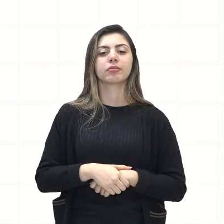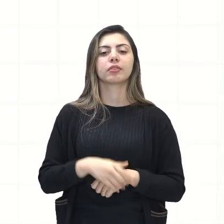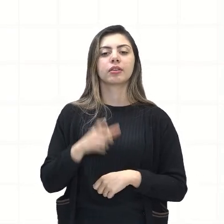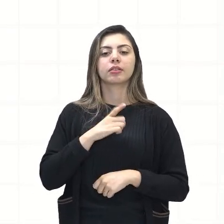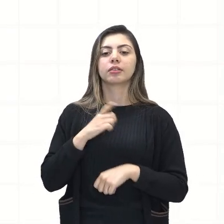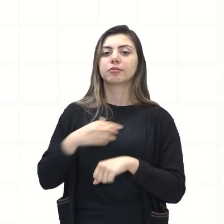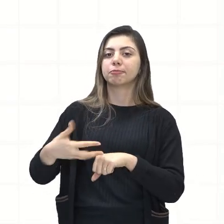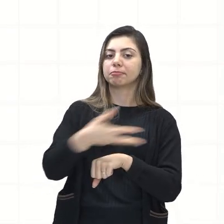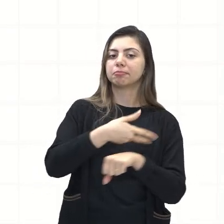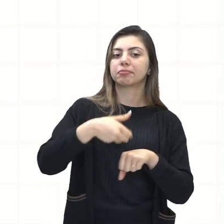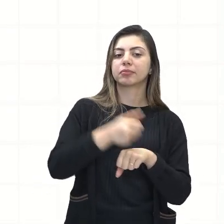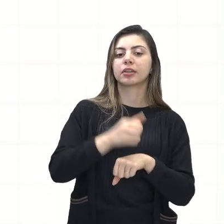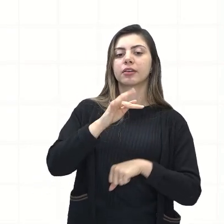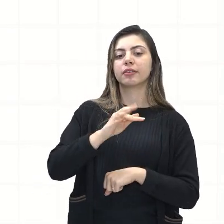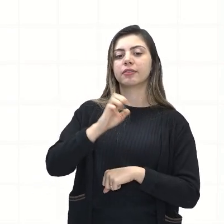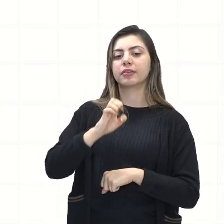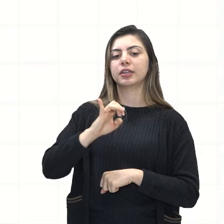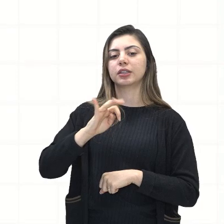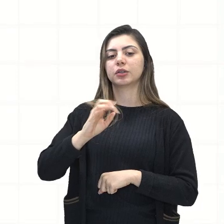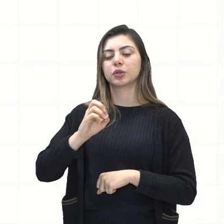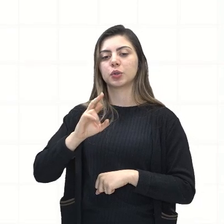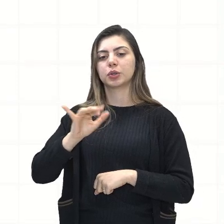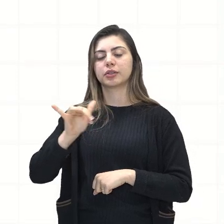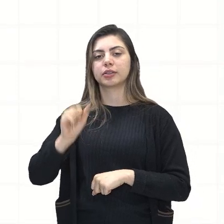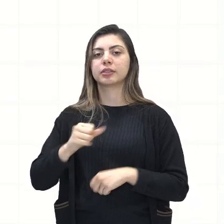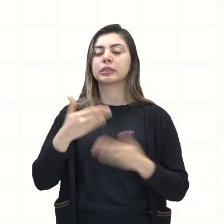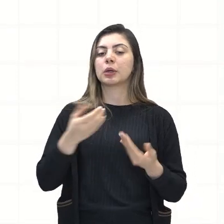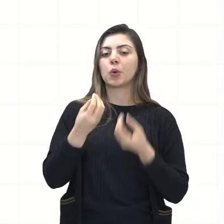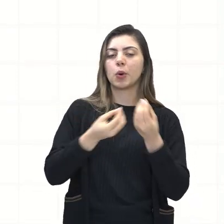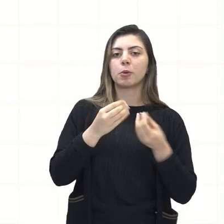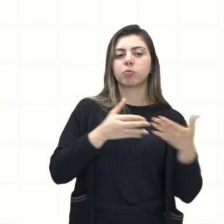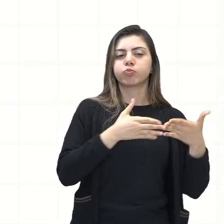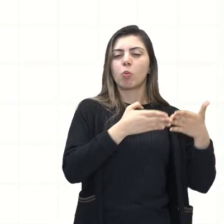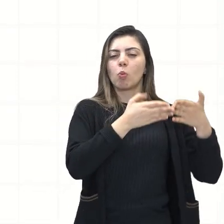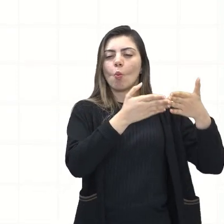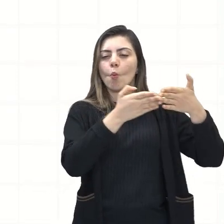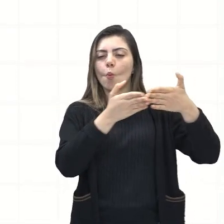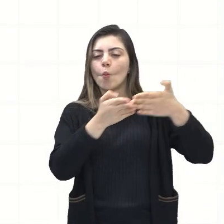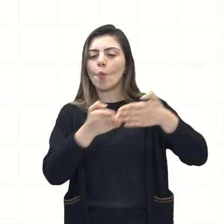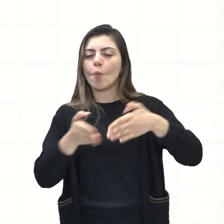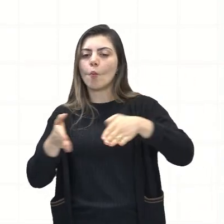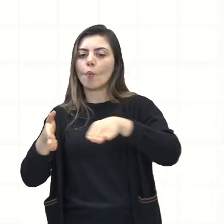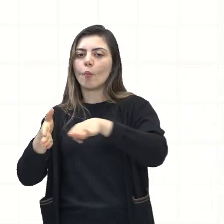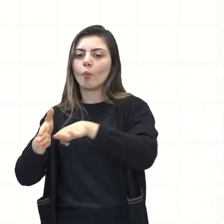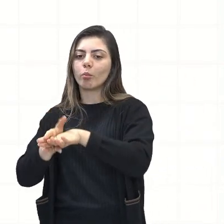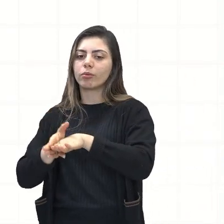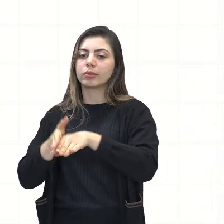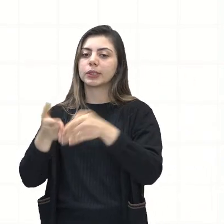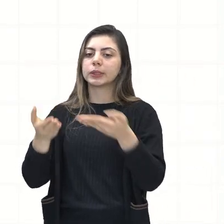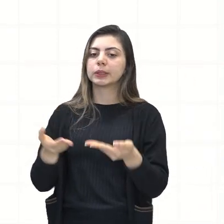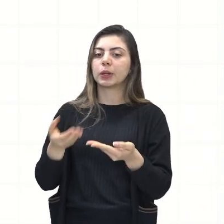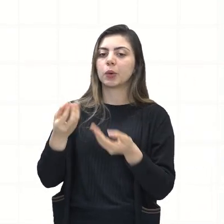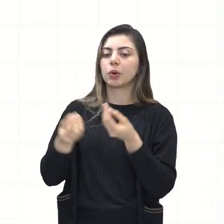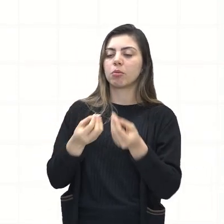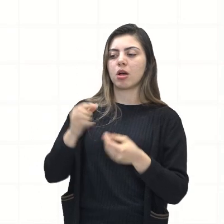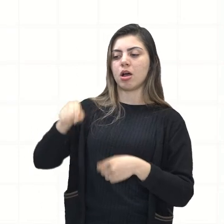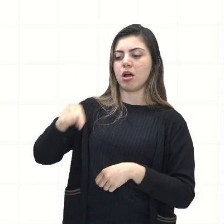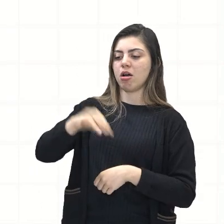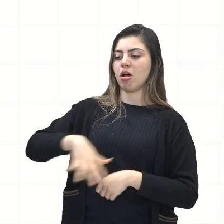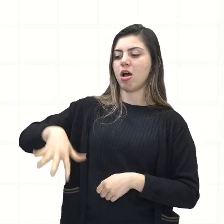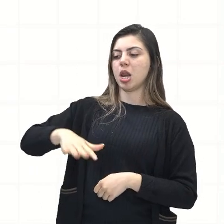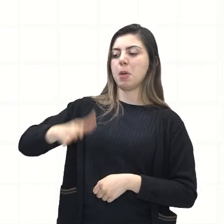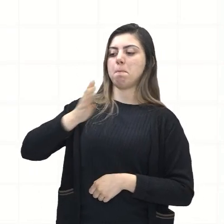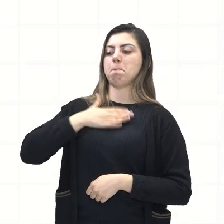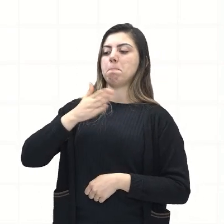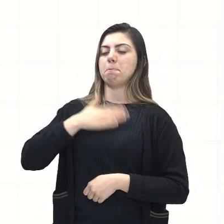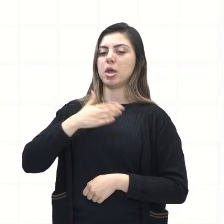chamadas feitorias. Então as navegações foram chegando aqui, ó, e foram colocando uma área, não, agora isso aqui é meu, agora isso aqui